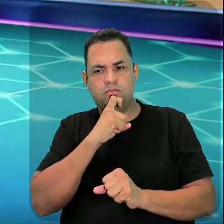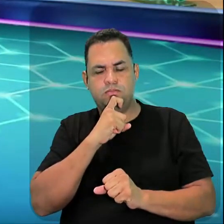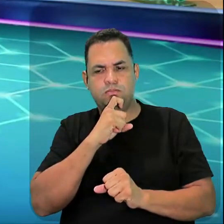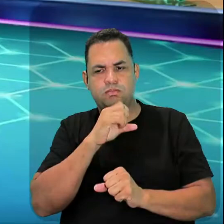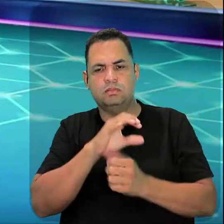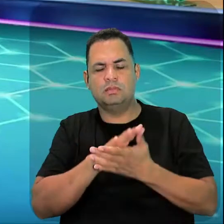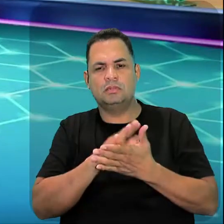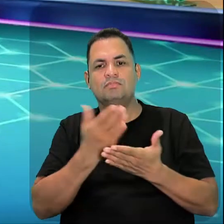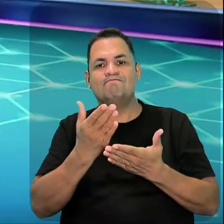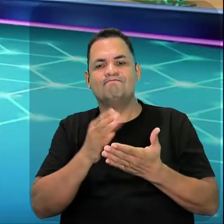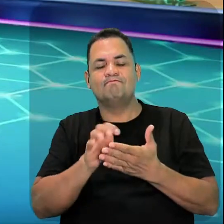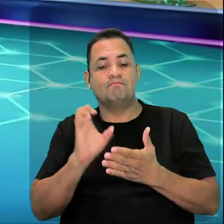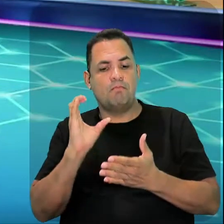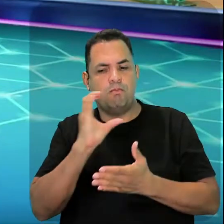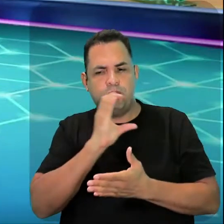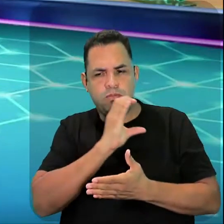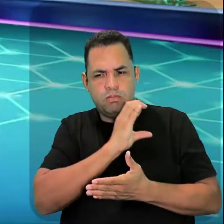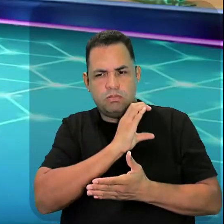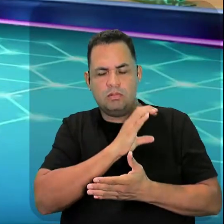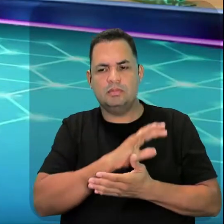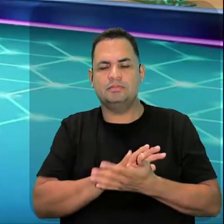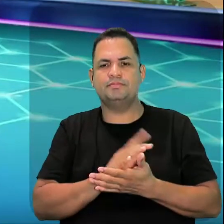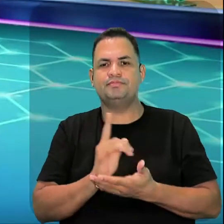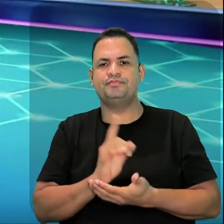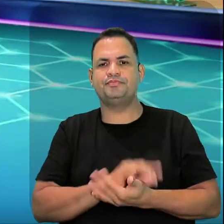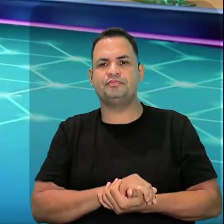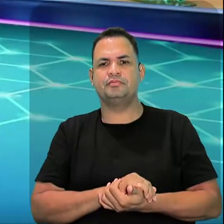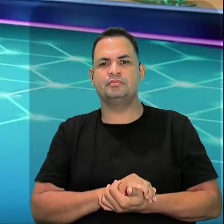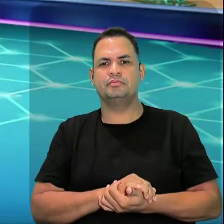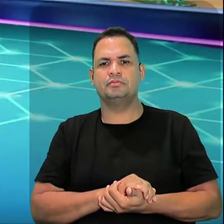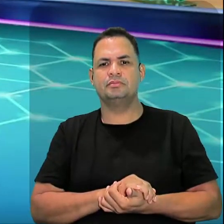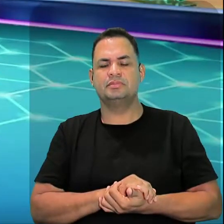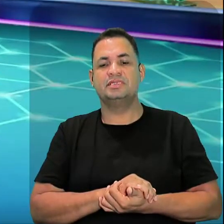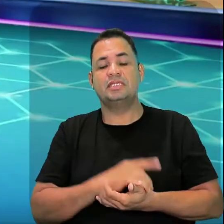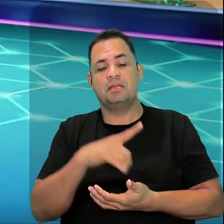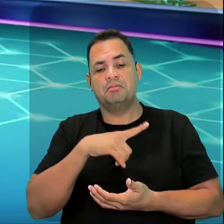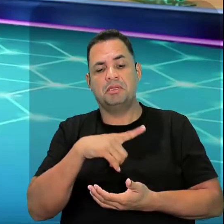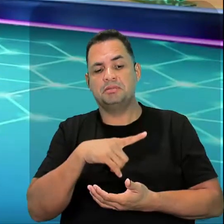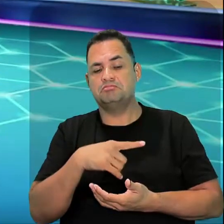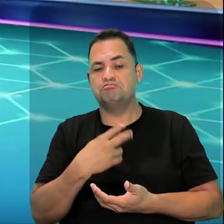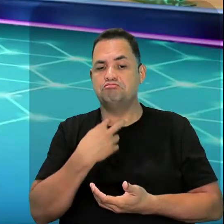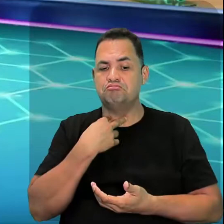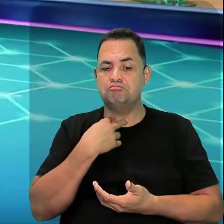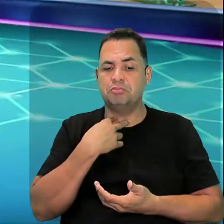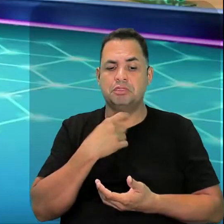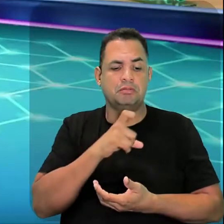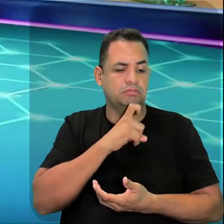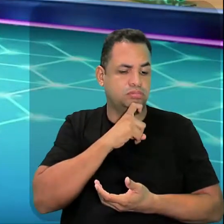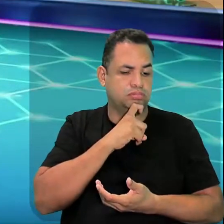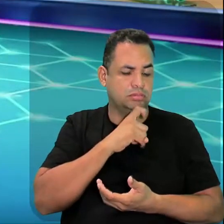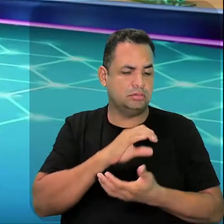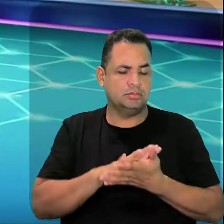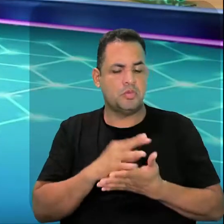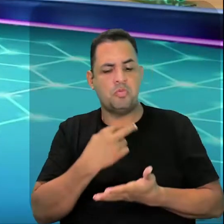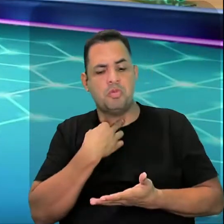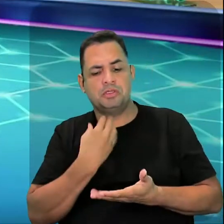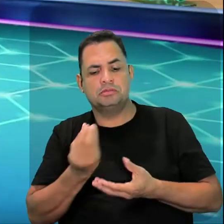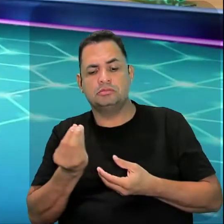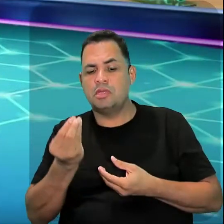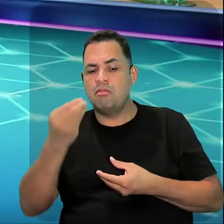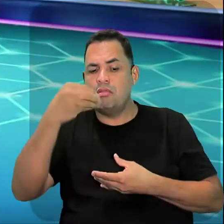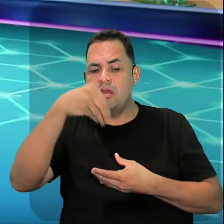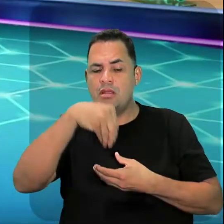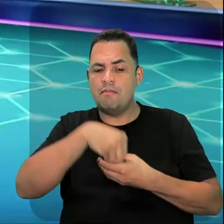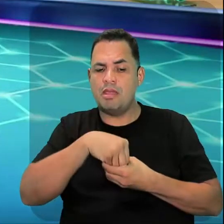que ele não é para ser aquecido, tem plástico que não é para ser resfriado, tem plástico que não é para colocar alimento de jeito nenhum ali